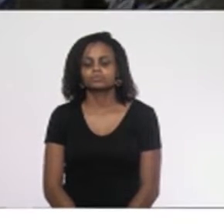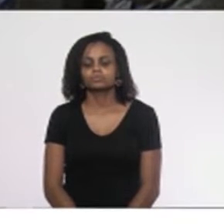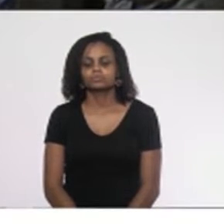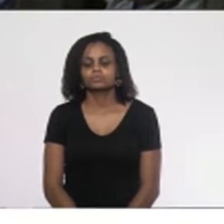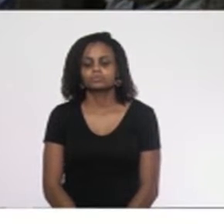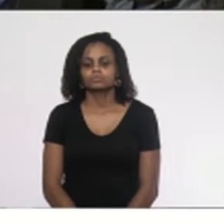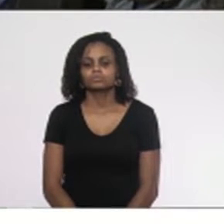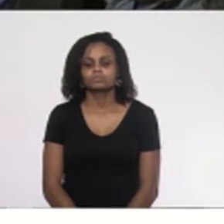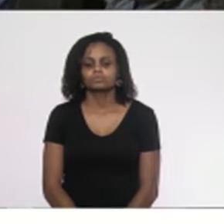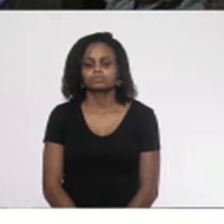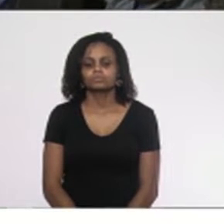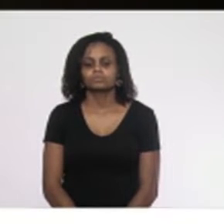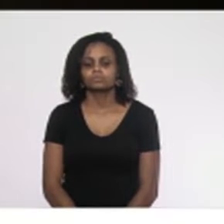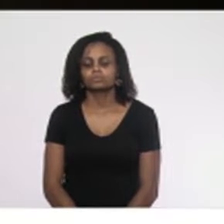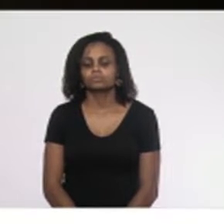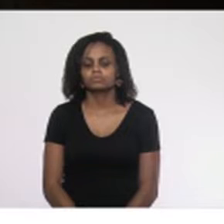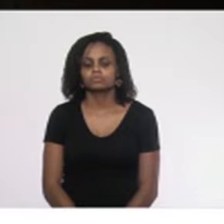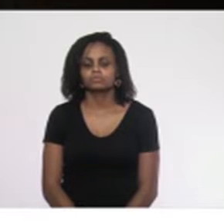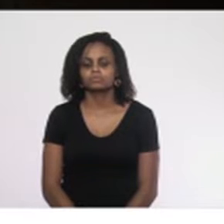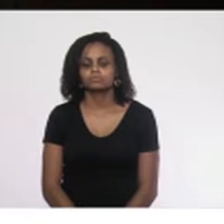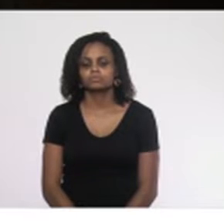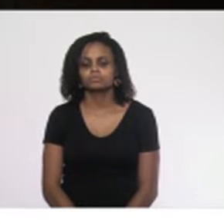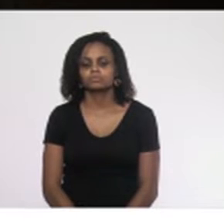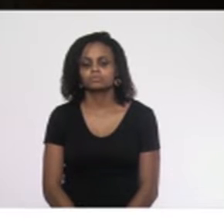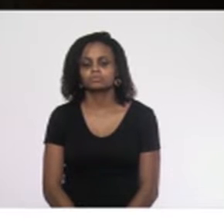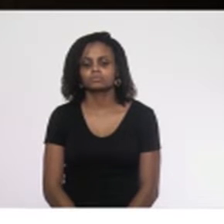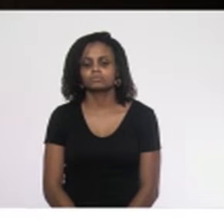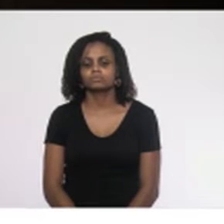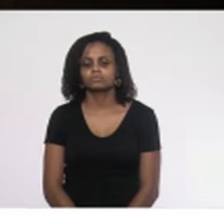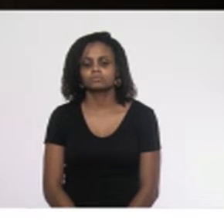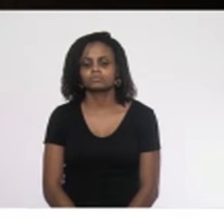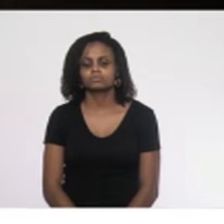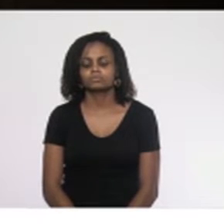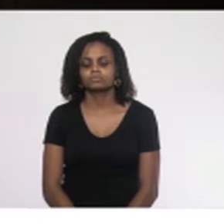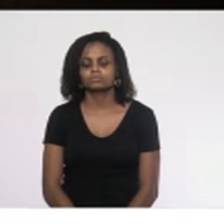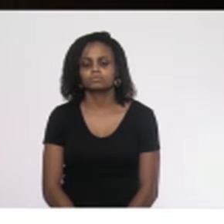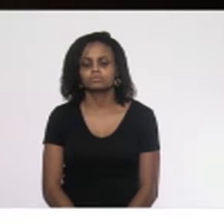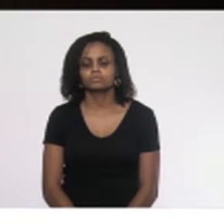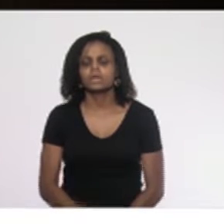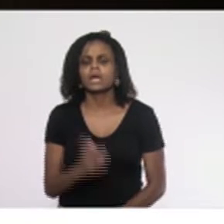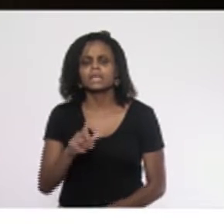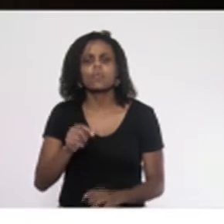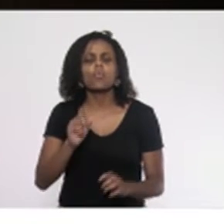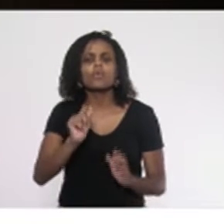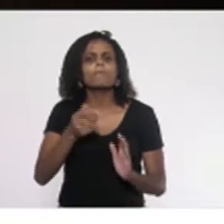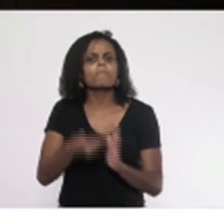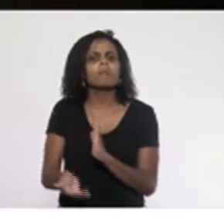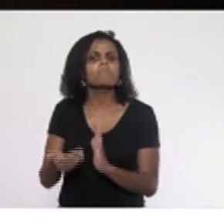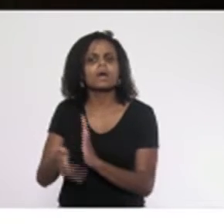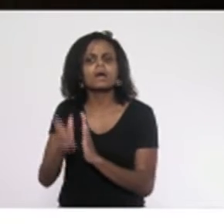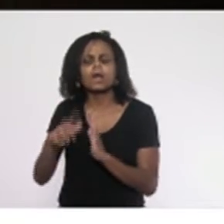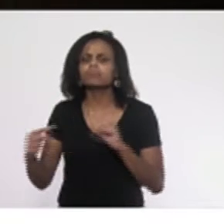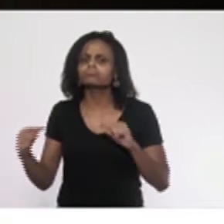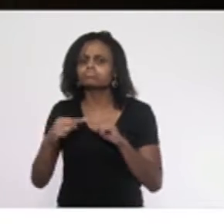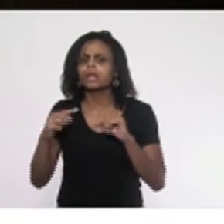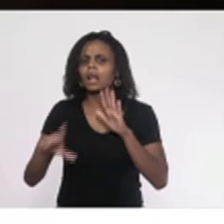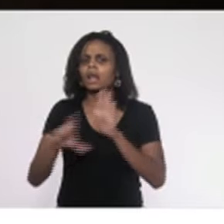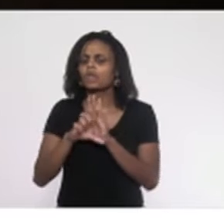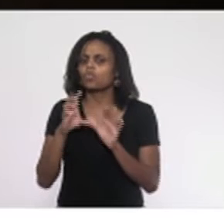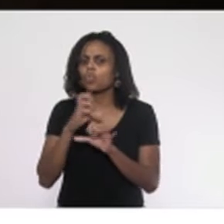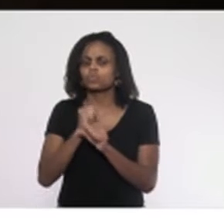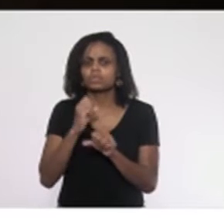Não, e a receita e despesa é a própria, é o objeto específico da lei orçamentária. Quanto mais publicização dermos nesse aspecto,